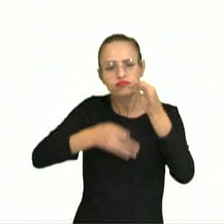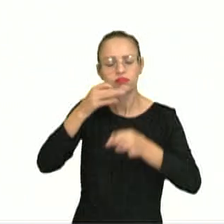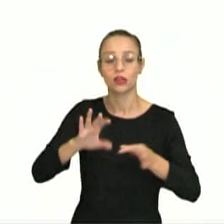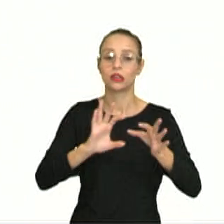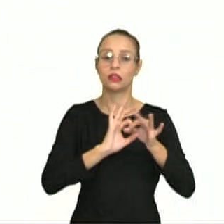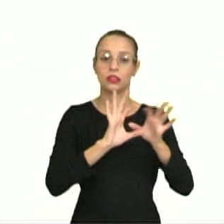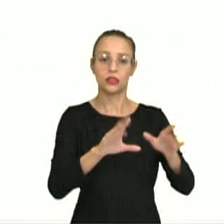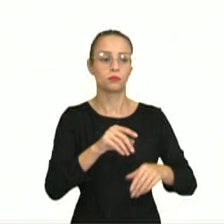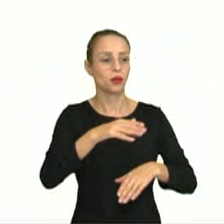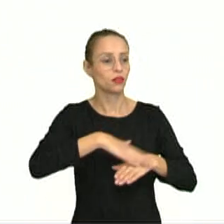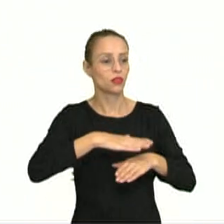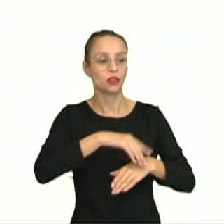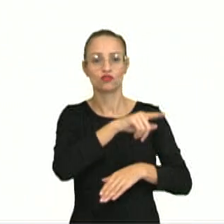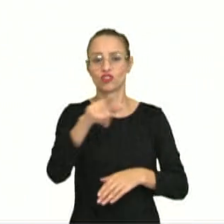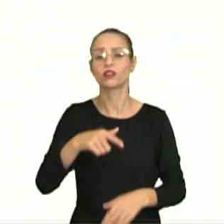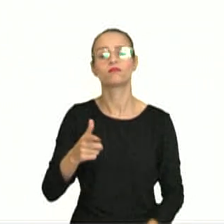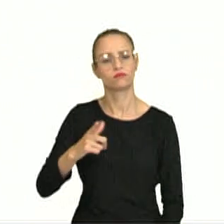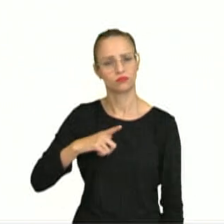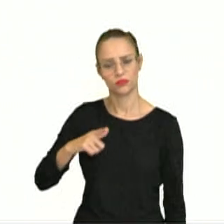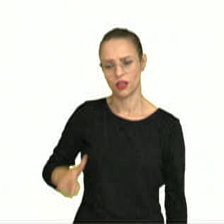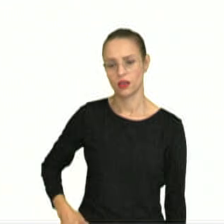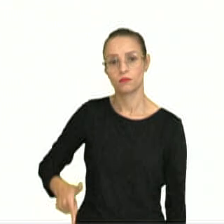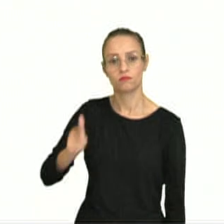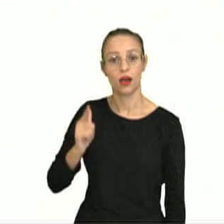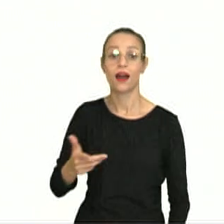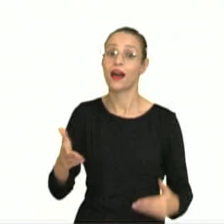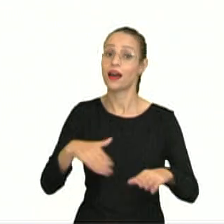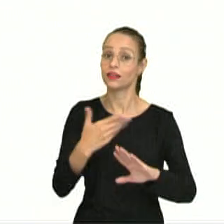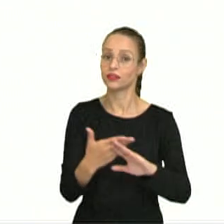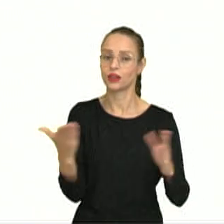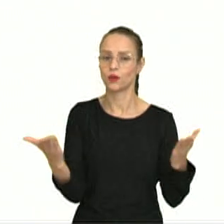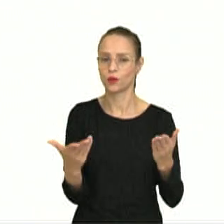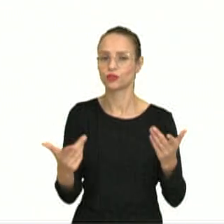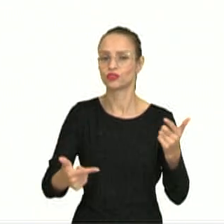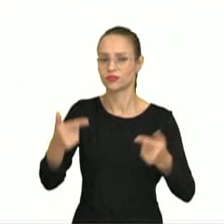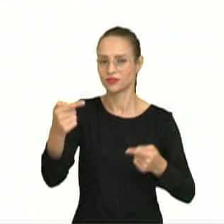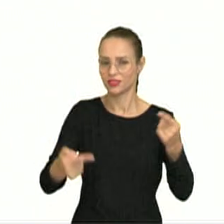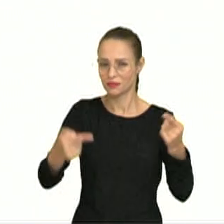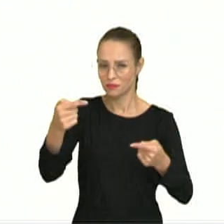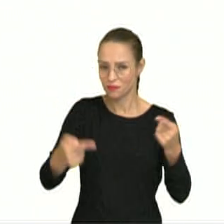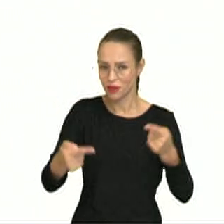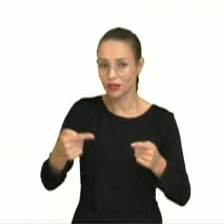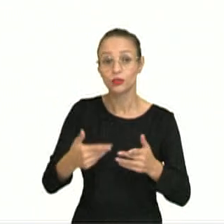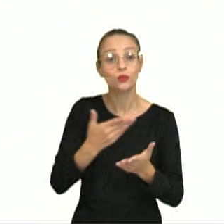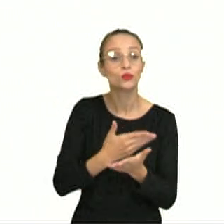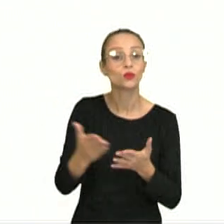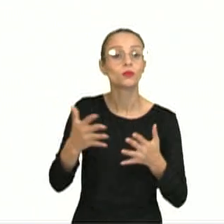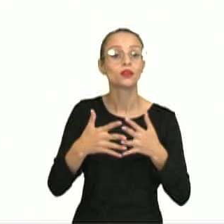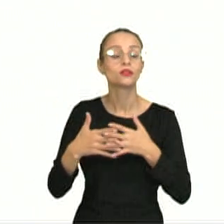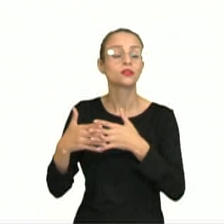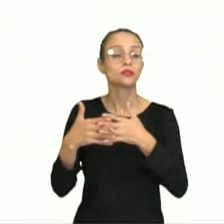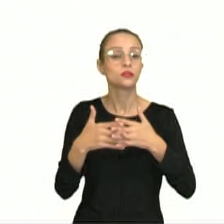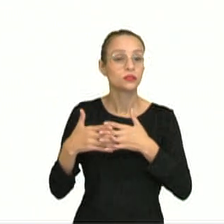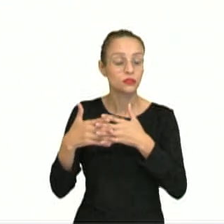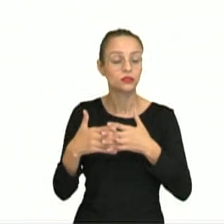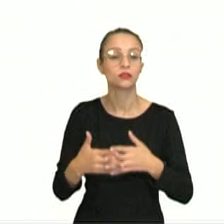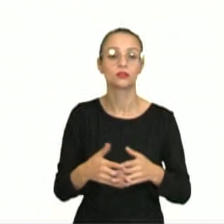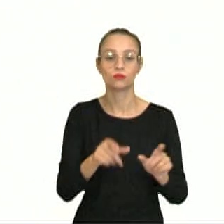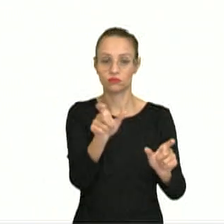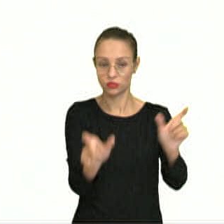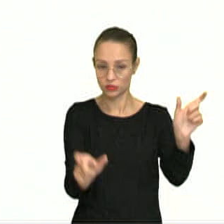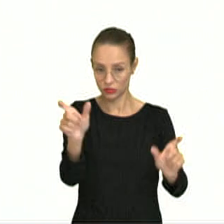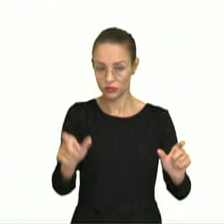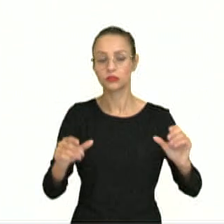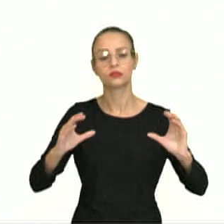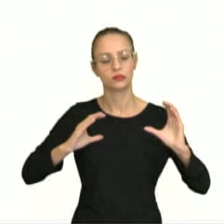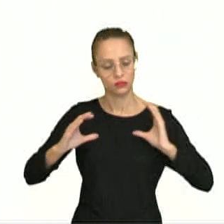cidadão poder portar armas, que ainda hoje é um debate. Desde o início, os cidadãos dos Estados